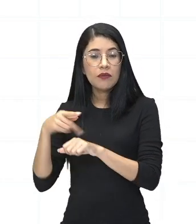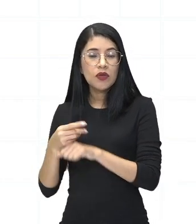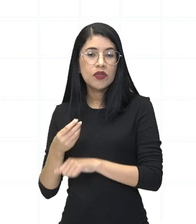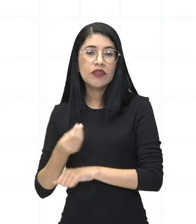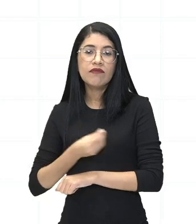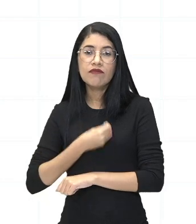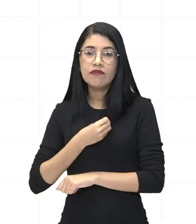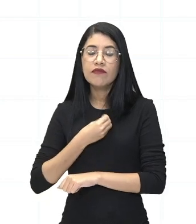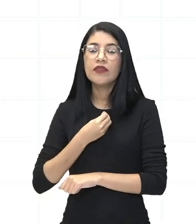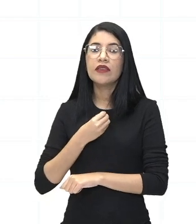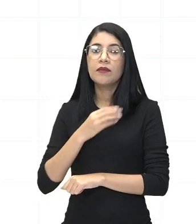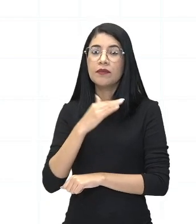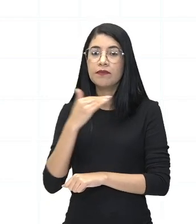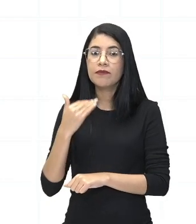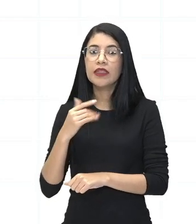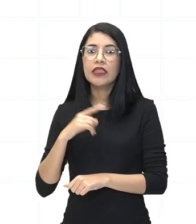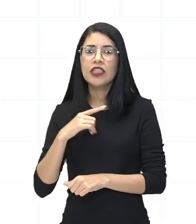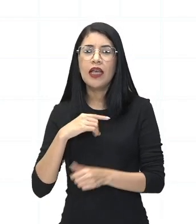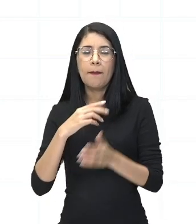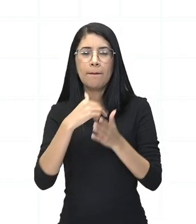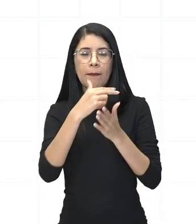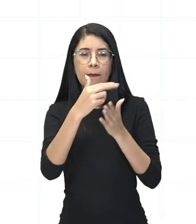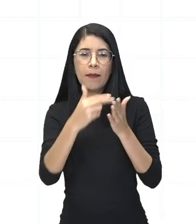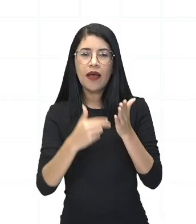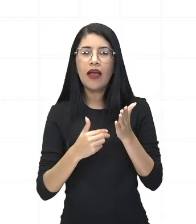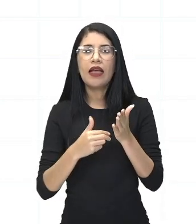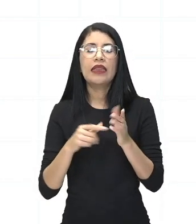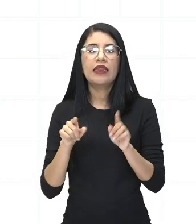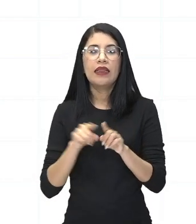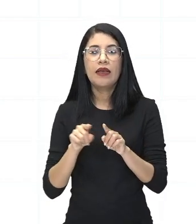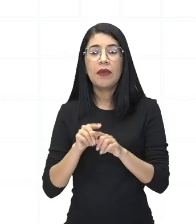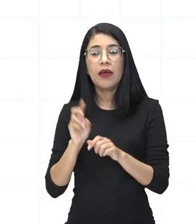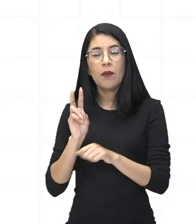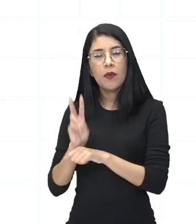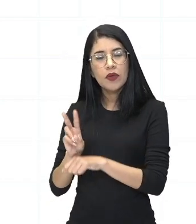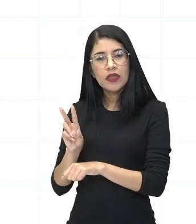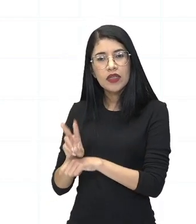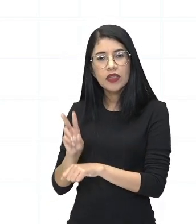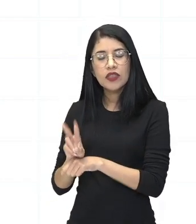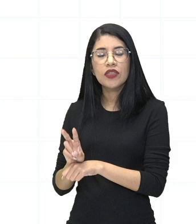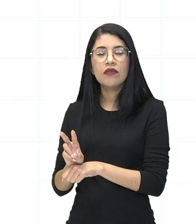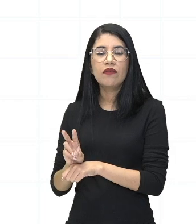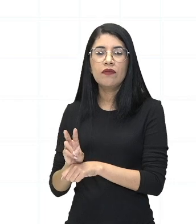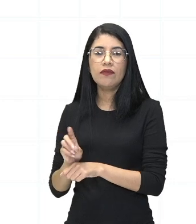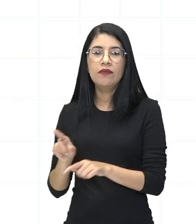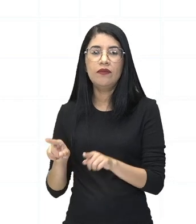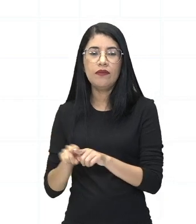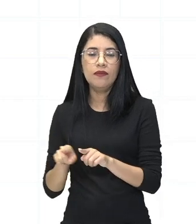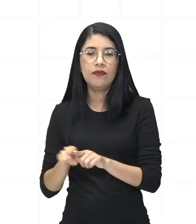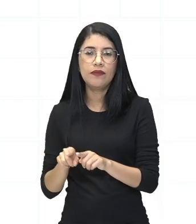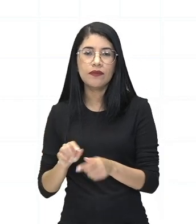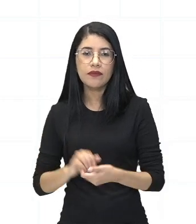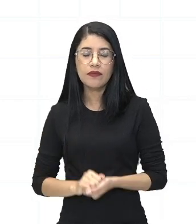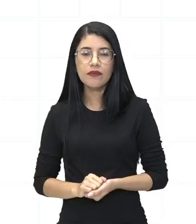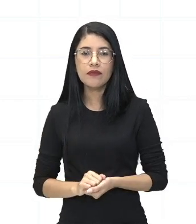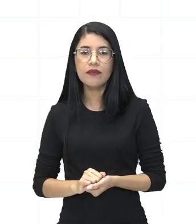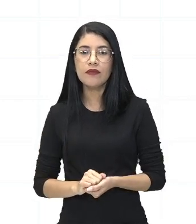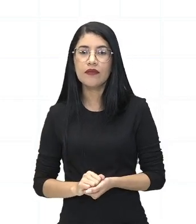Enfeites como pigmentos serviam para garantir a proteção para o seu portador,